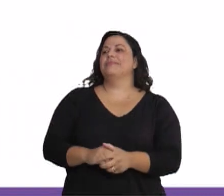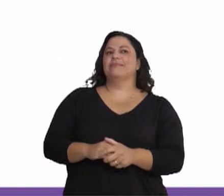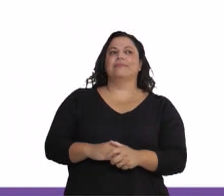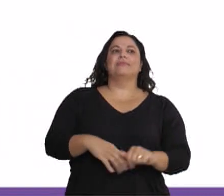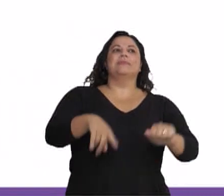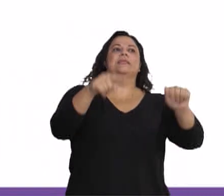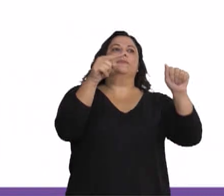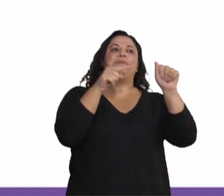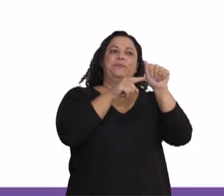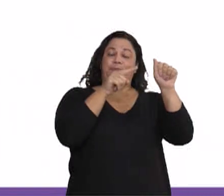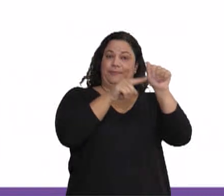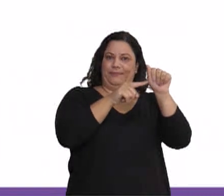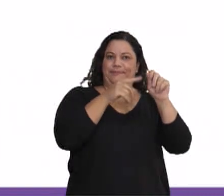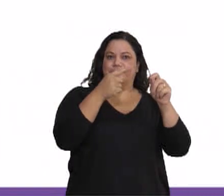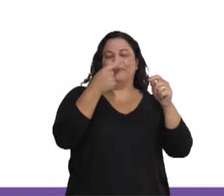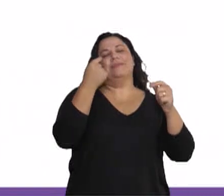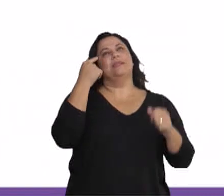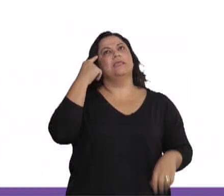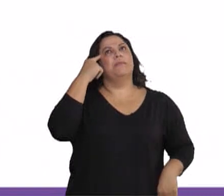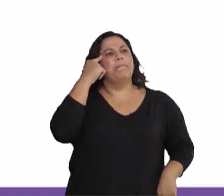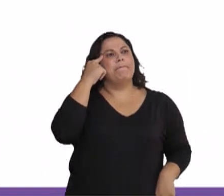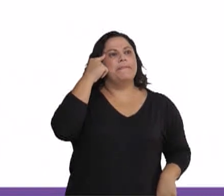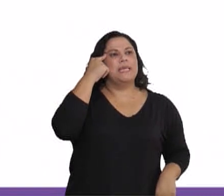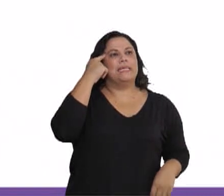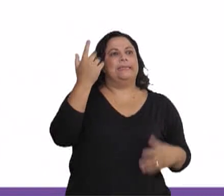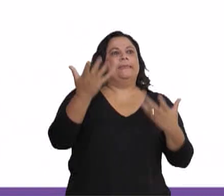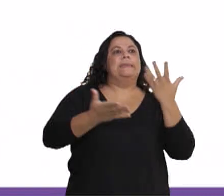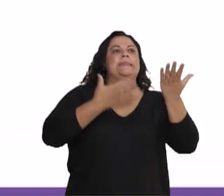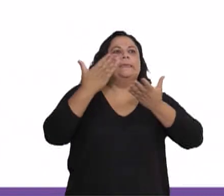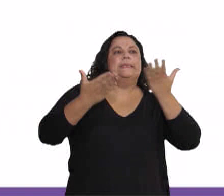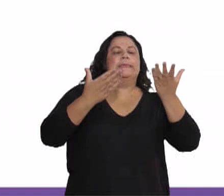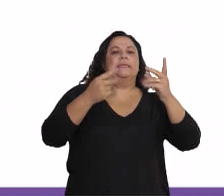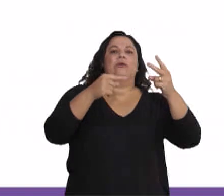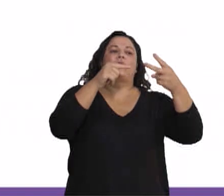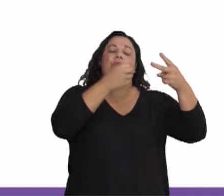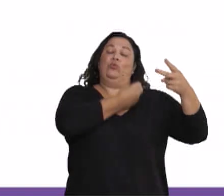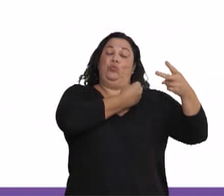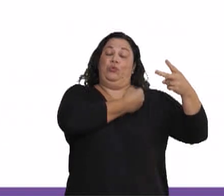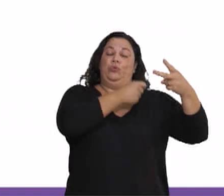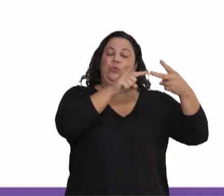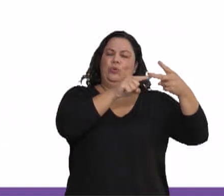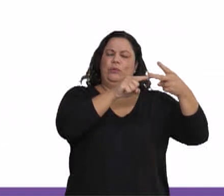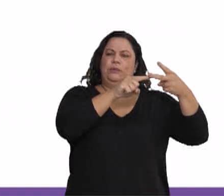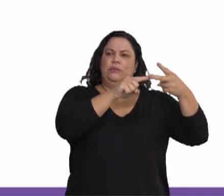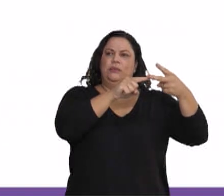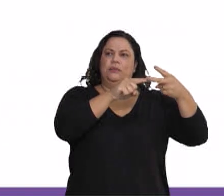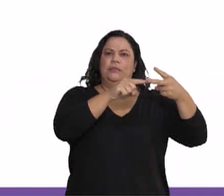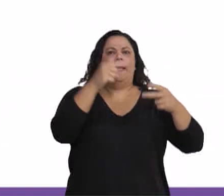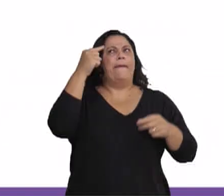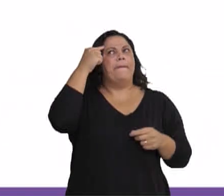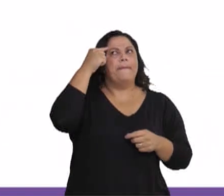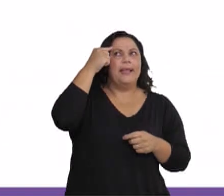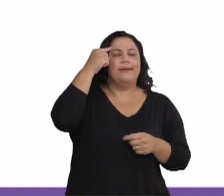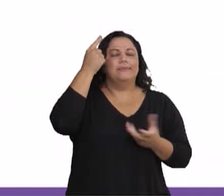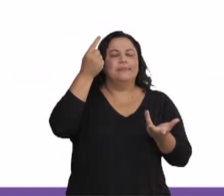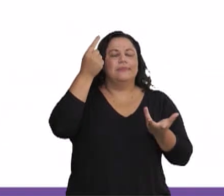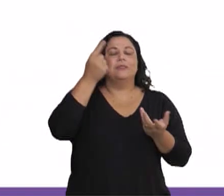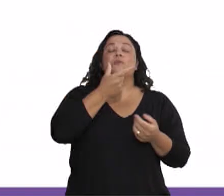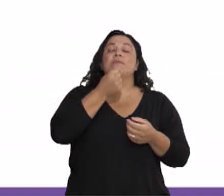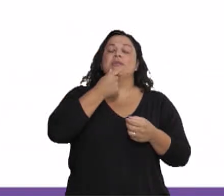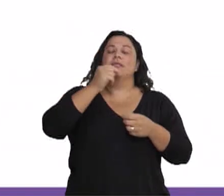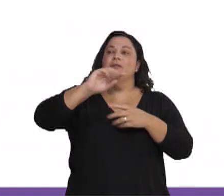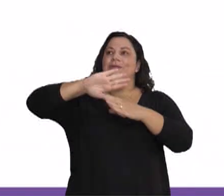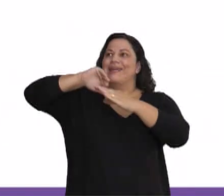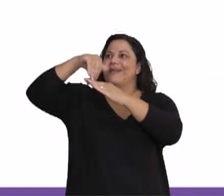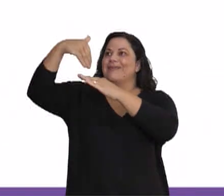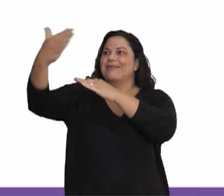casa e que ao retornar ela lhe tenha parecido quente e agradável. A explicação física para esse